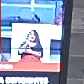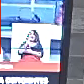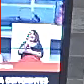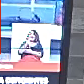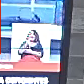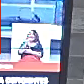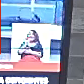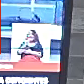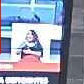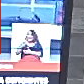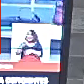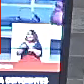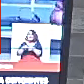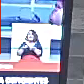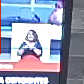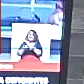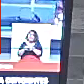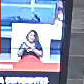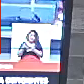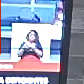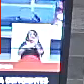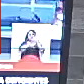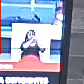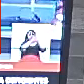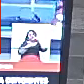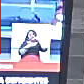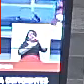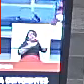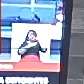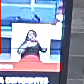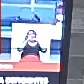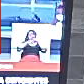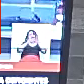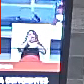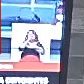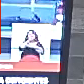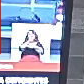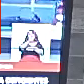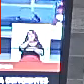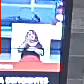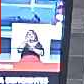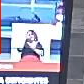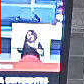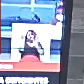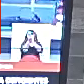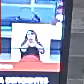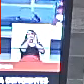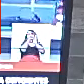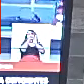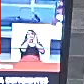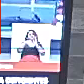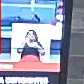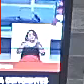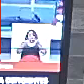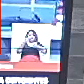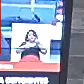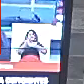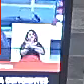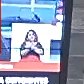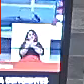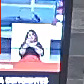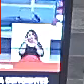uma parceria. A lei existe, ela é estadual, nós vamos fazer cumprir sim. Eu acho que o debate foi bom nesse sentido, que está